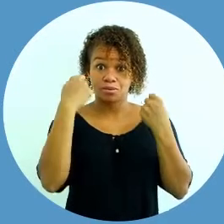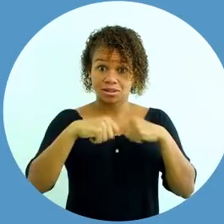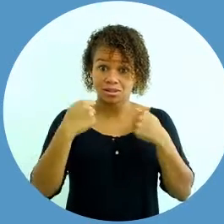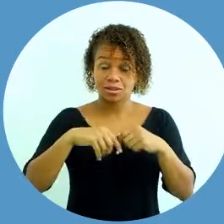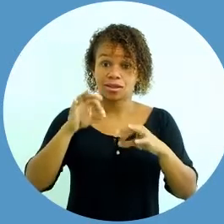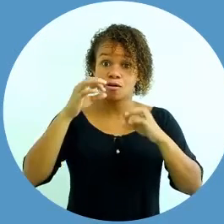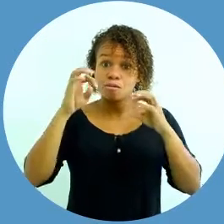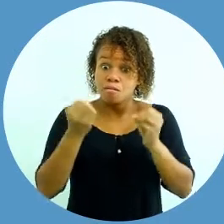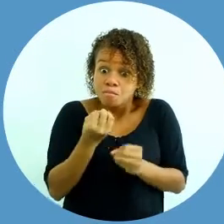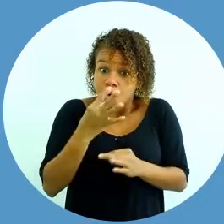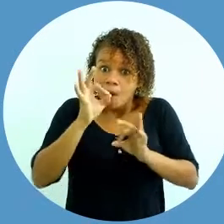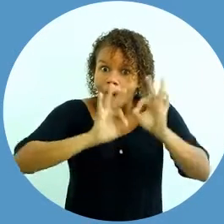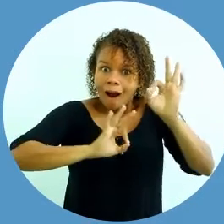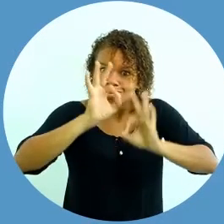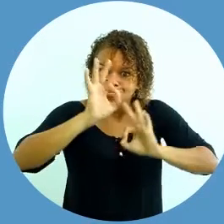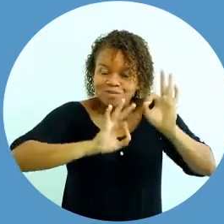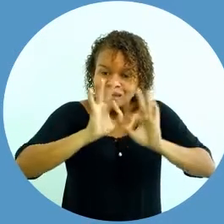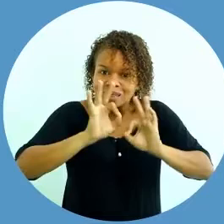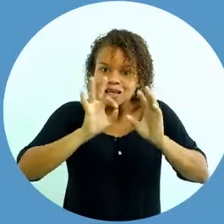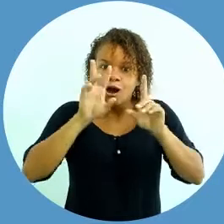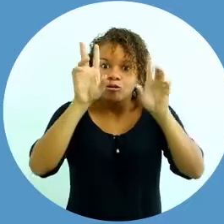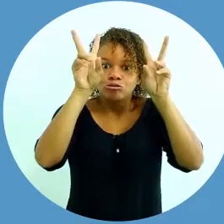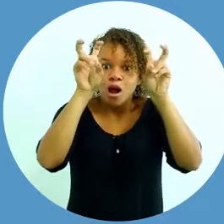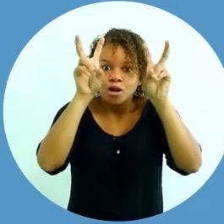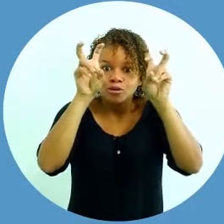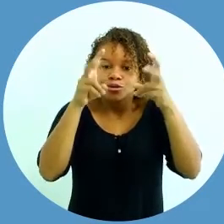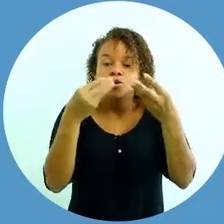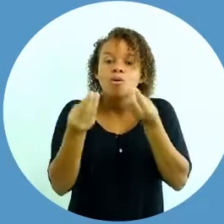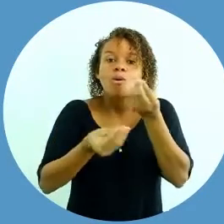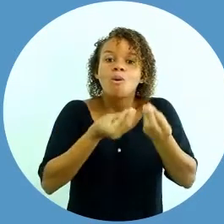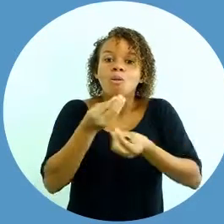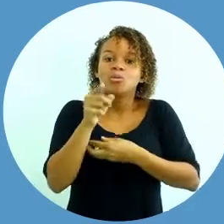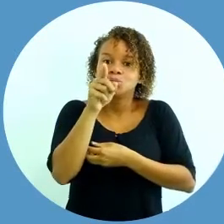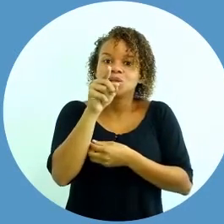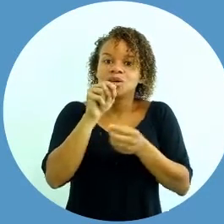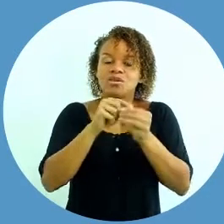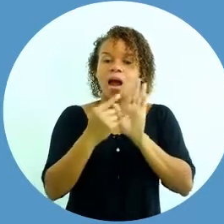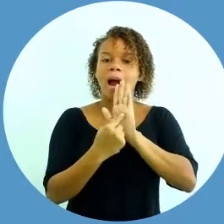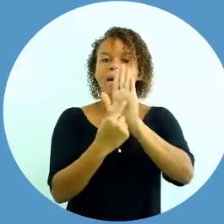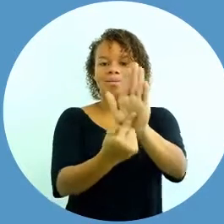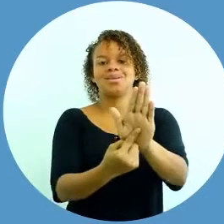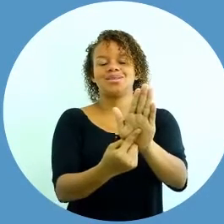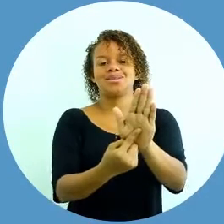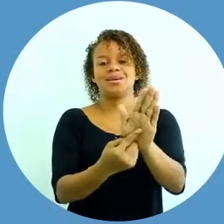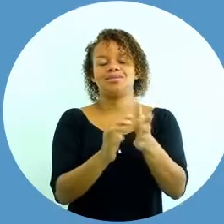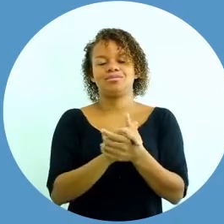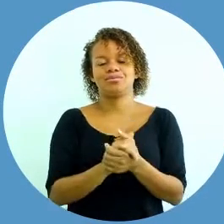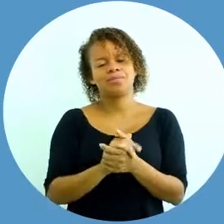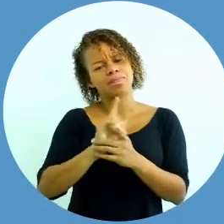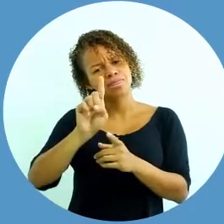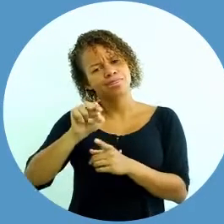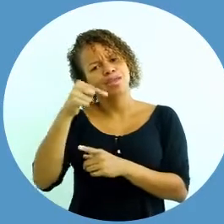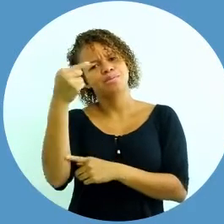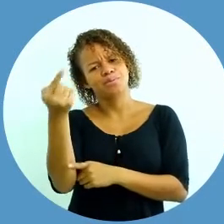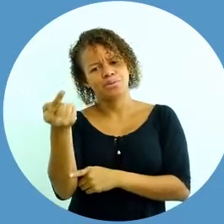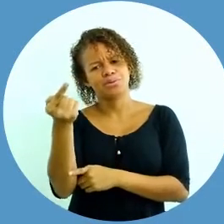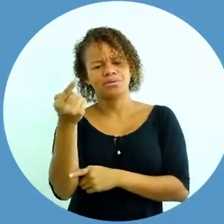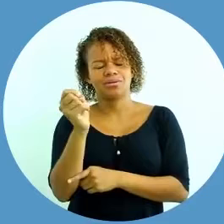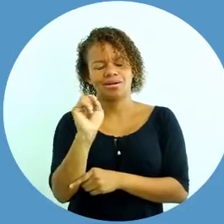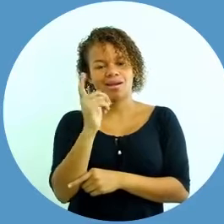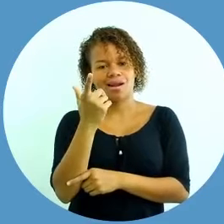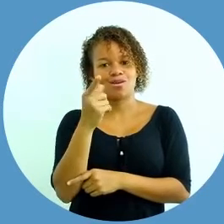Para isso, você vai precisar ter um bom planejamento ligado ao seu conteúdo e à maneira que você apresenta a sua aula.